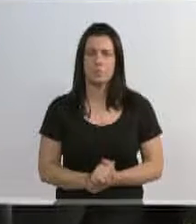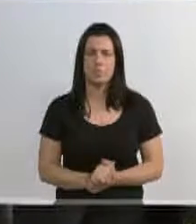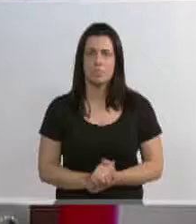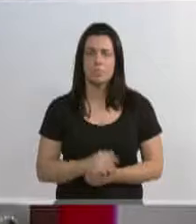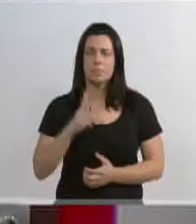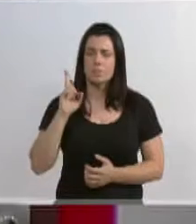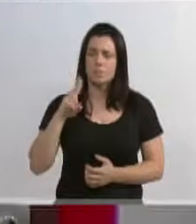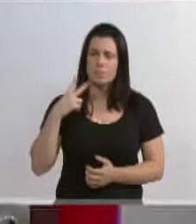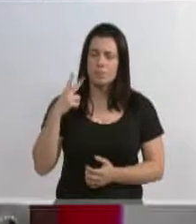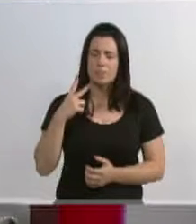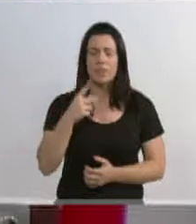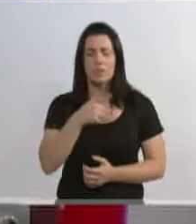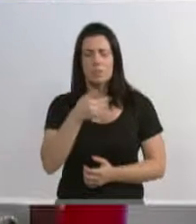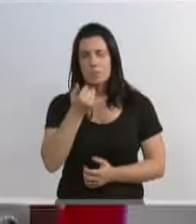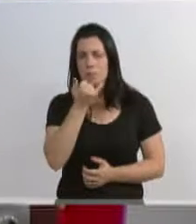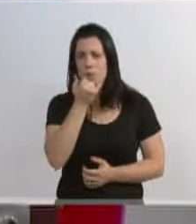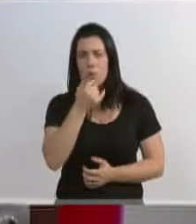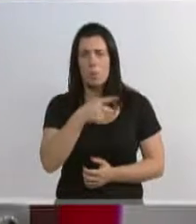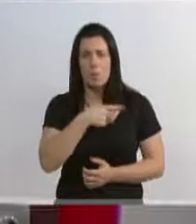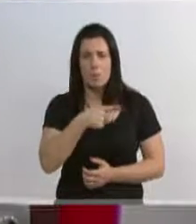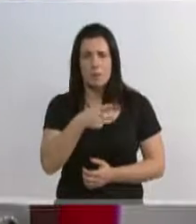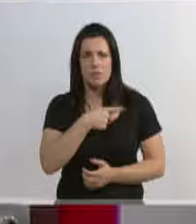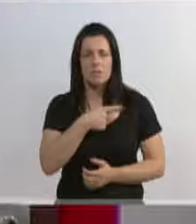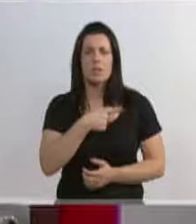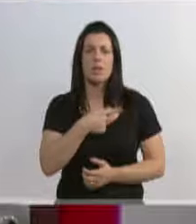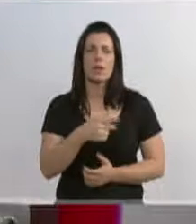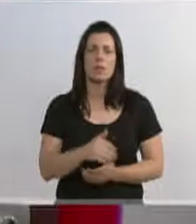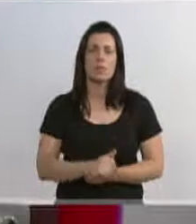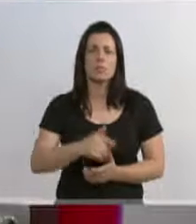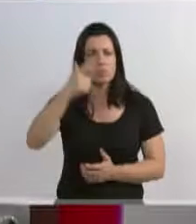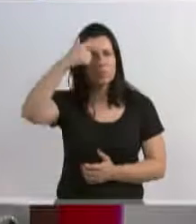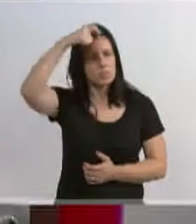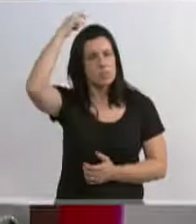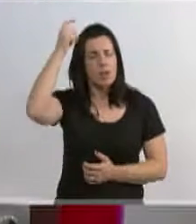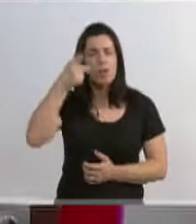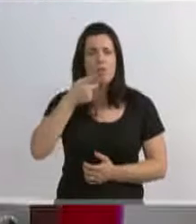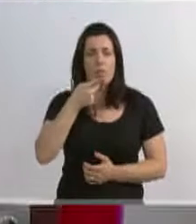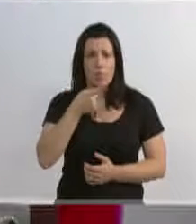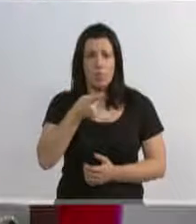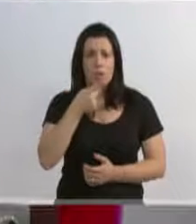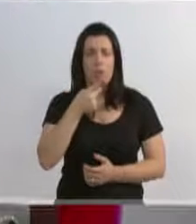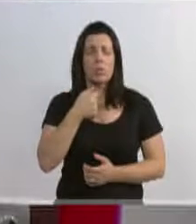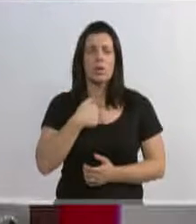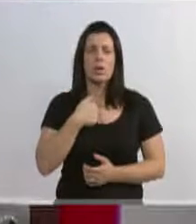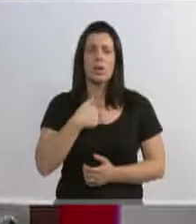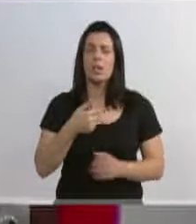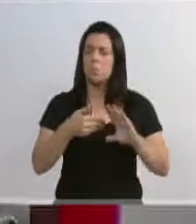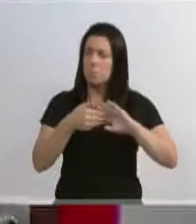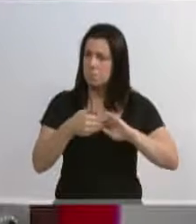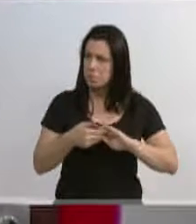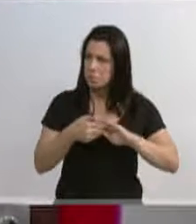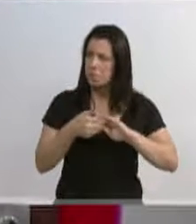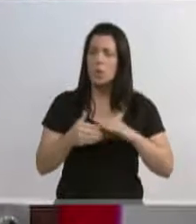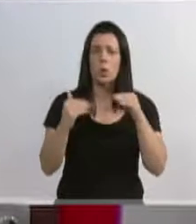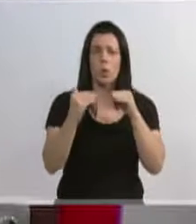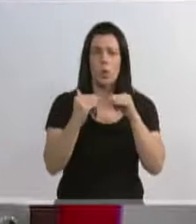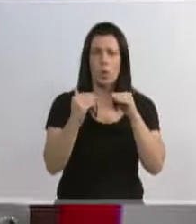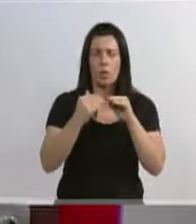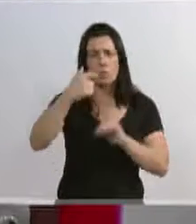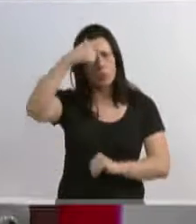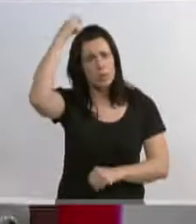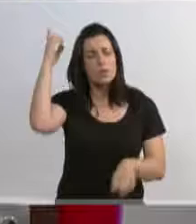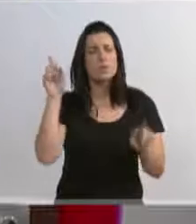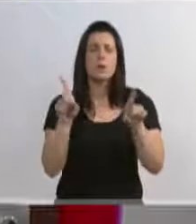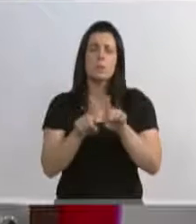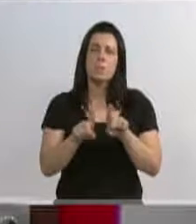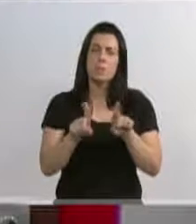Senhor presidente, dada a manifestação do vereador Adriano, venho aqui cumprimentá-lo e, ao mesmo tempo,